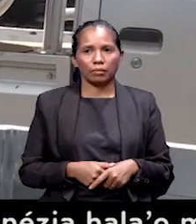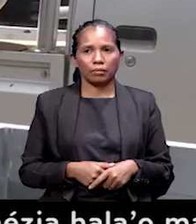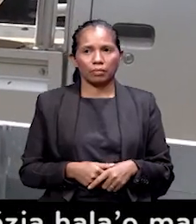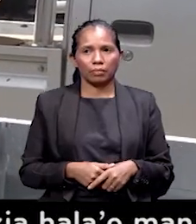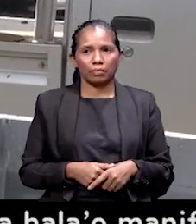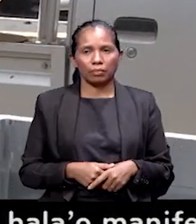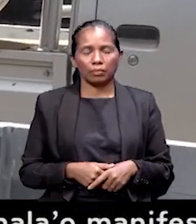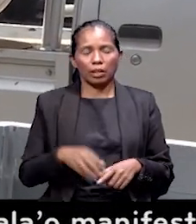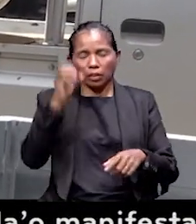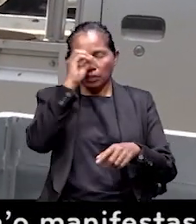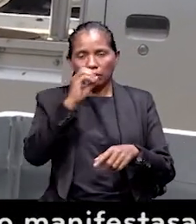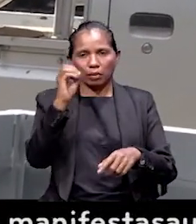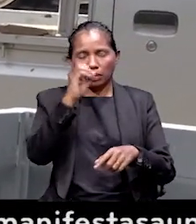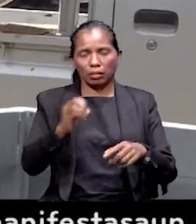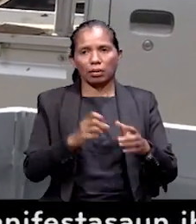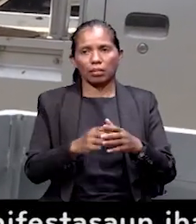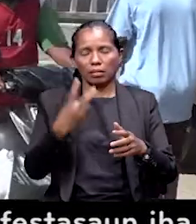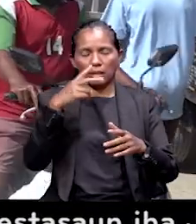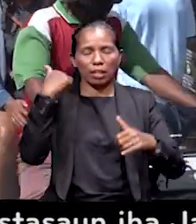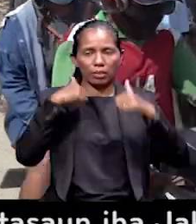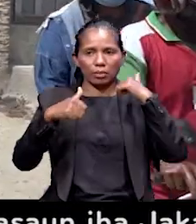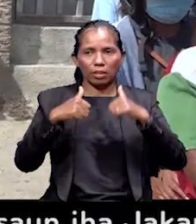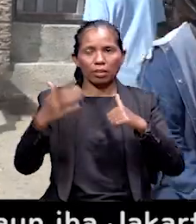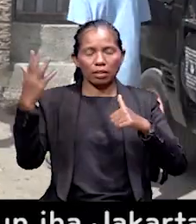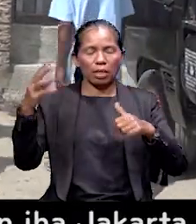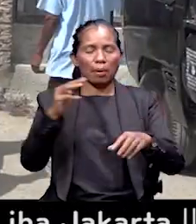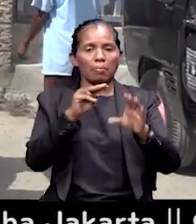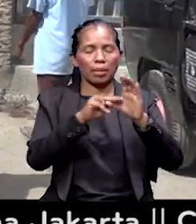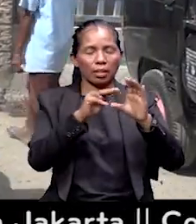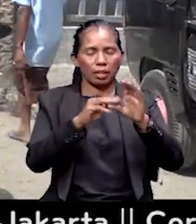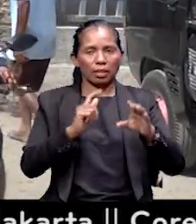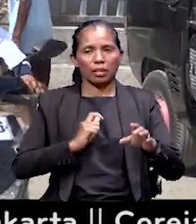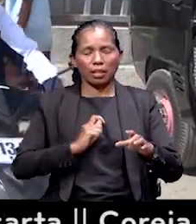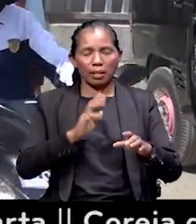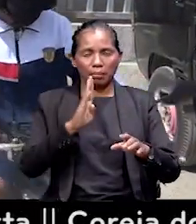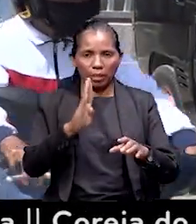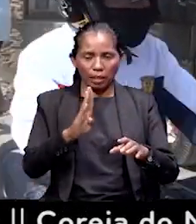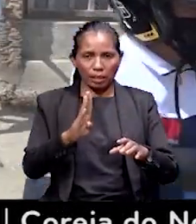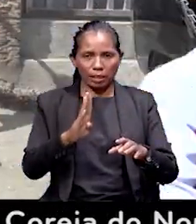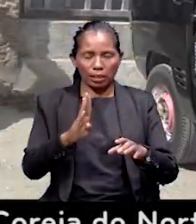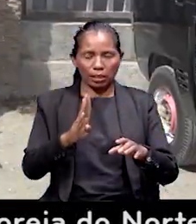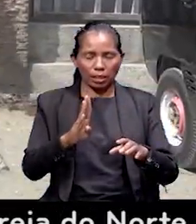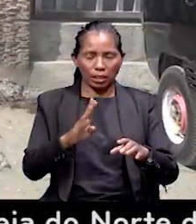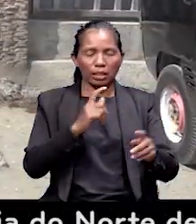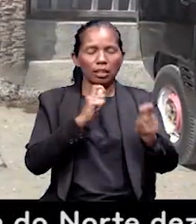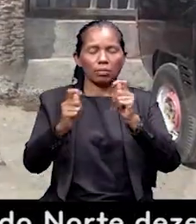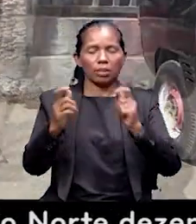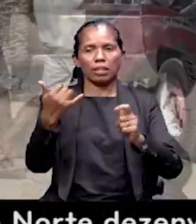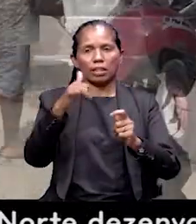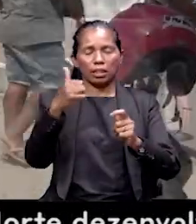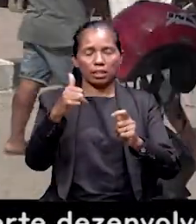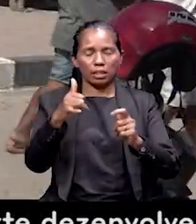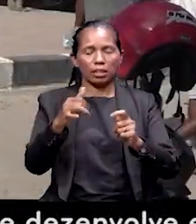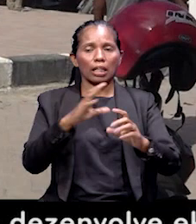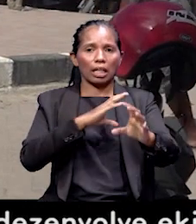Ia observasaun e nota katak atividade sia merkadu taibesi, transporte publiku, hanesan taksi, angguna mikrolet